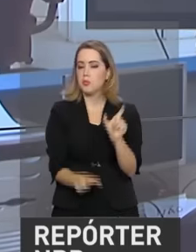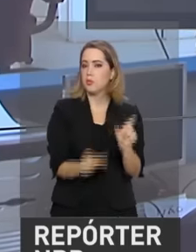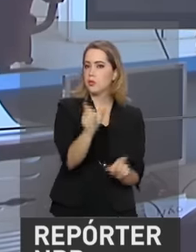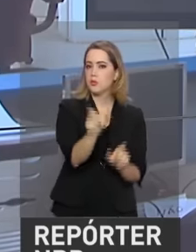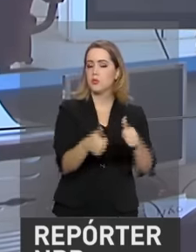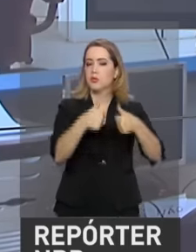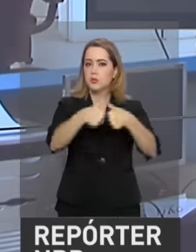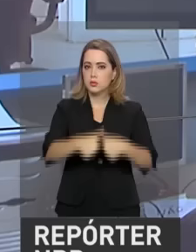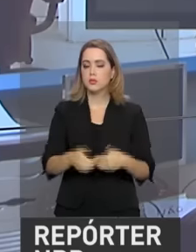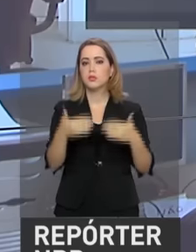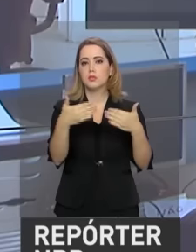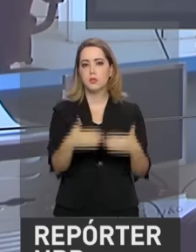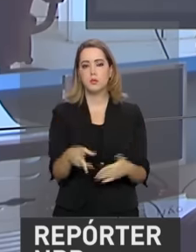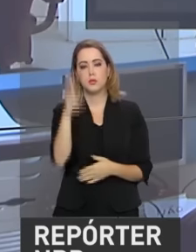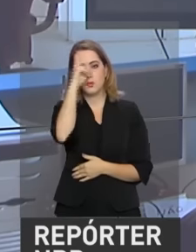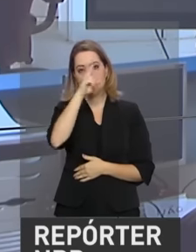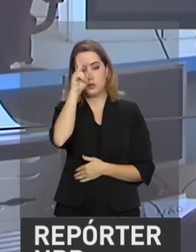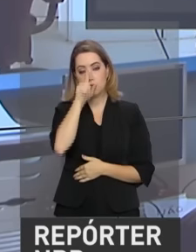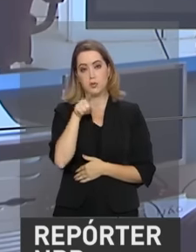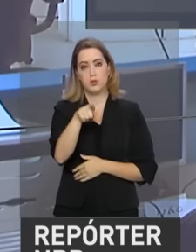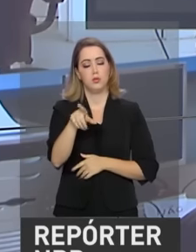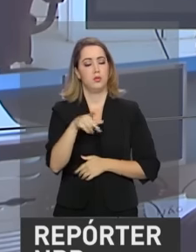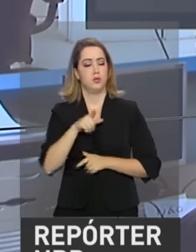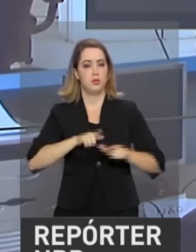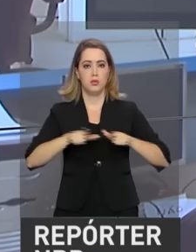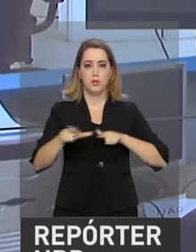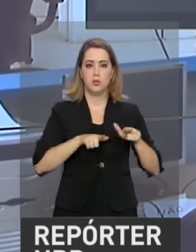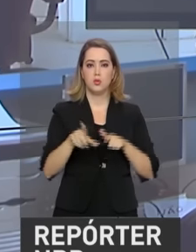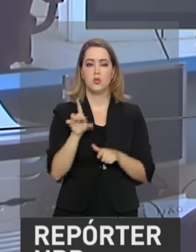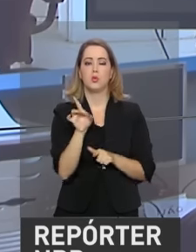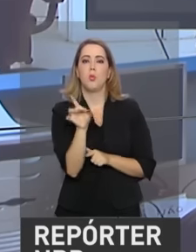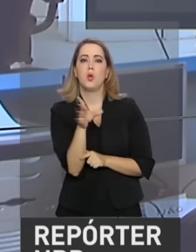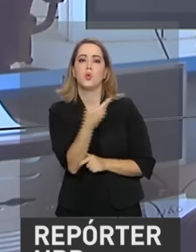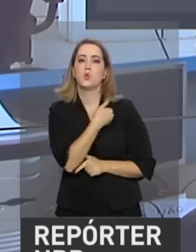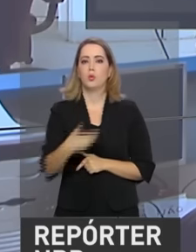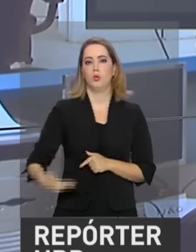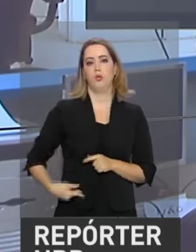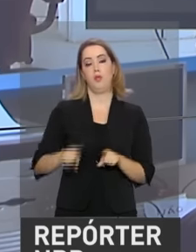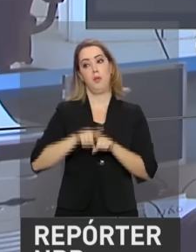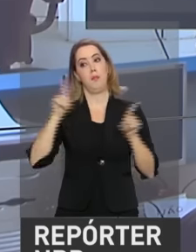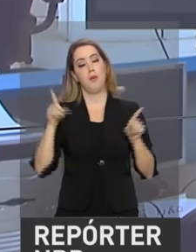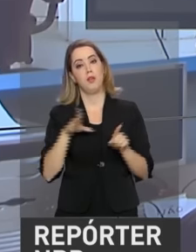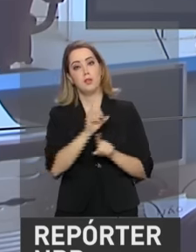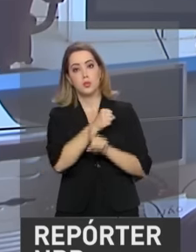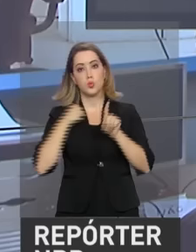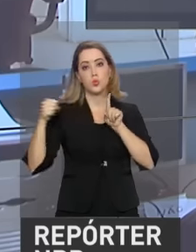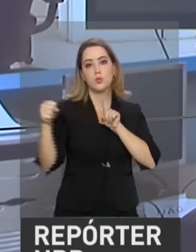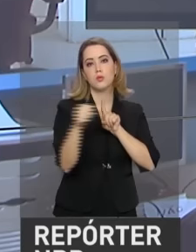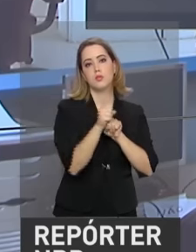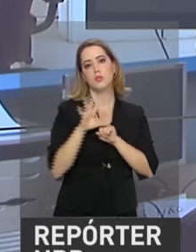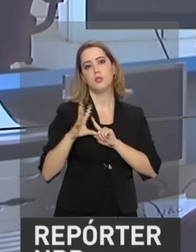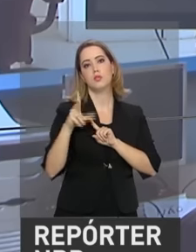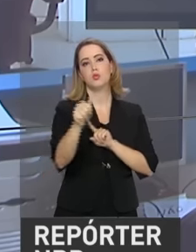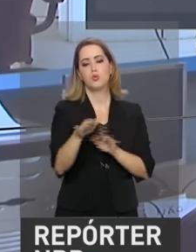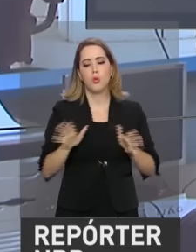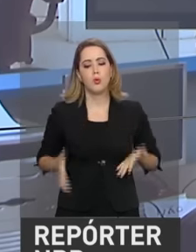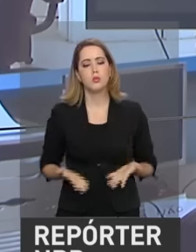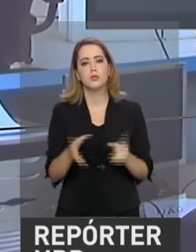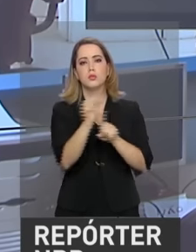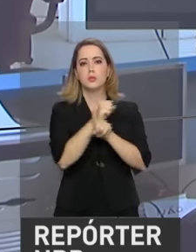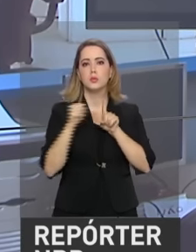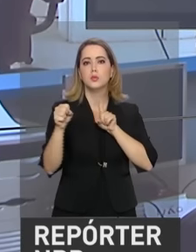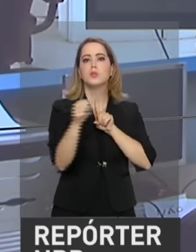que este não é um trabalho apenas do poder público, mas de toda a sociedade, e disse que mobilizar a sociedade será uma das funções